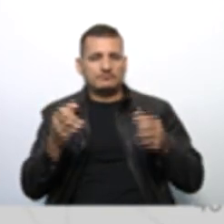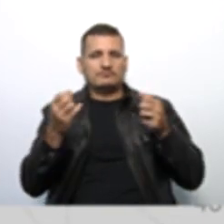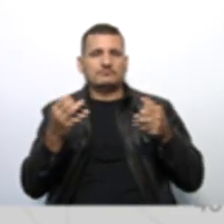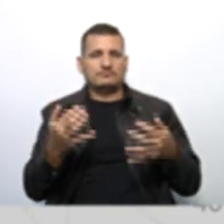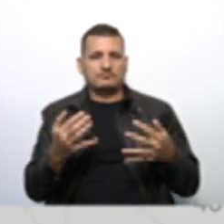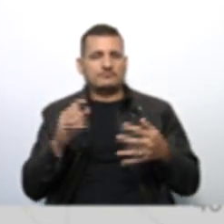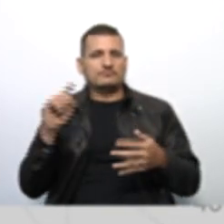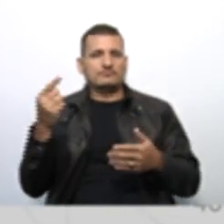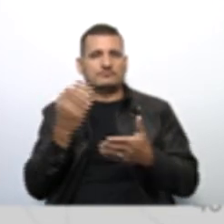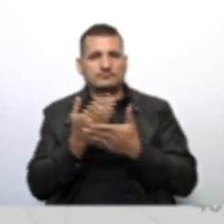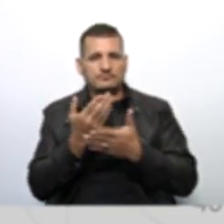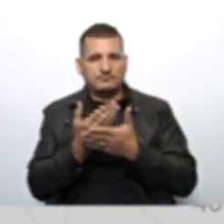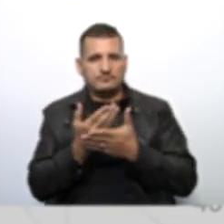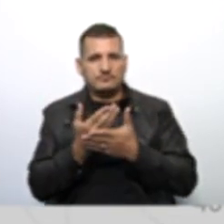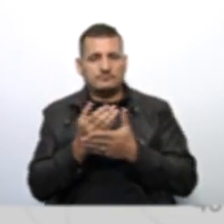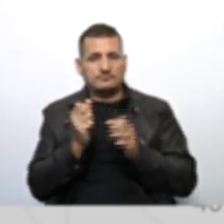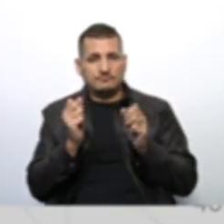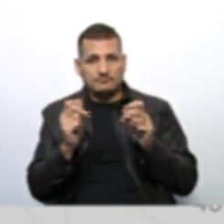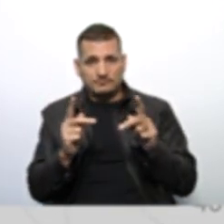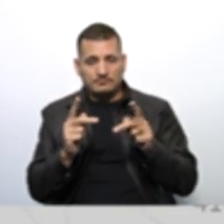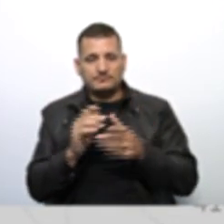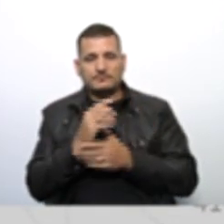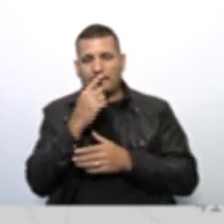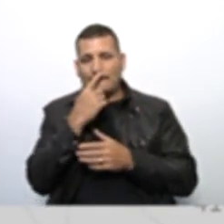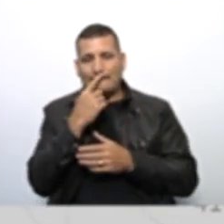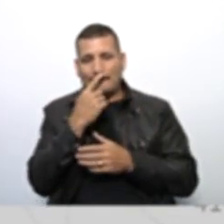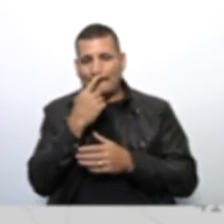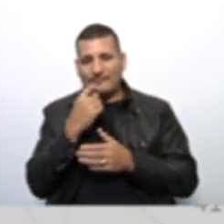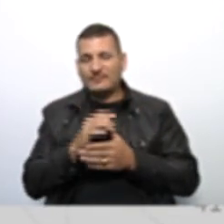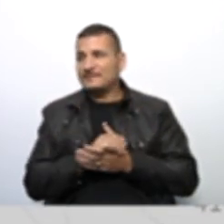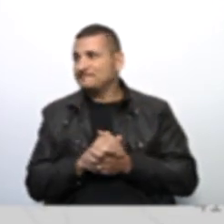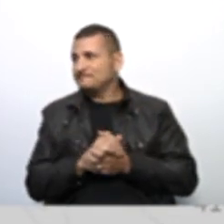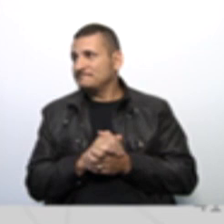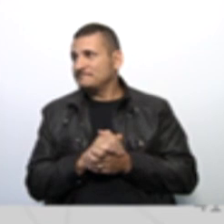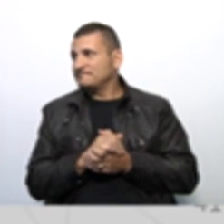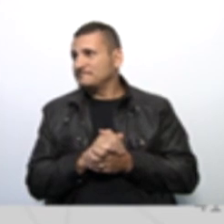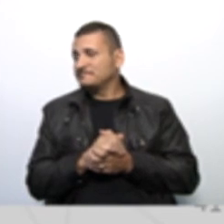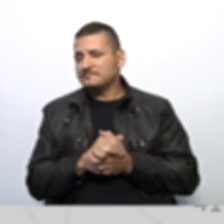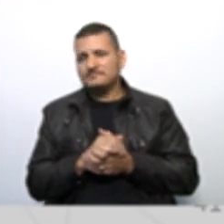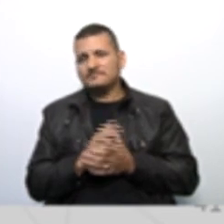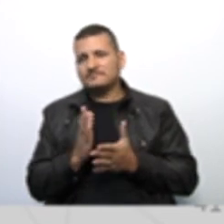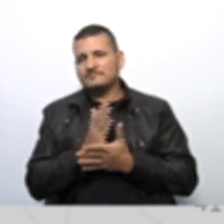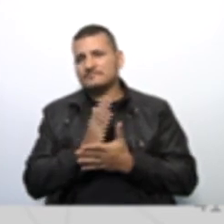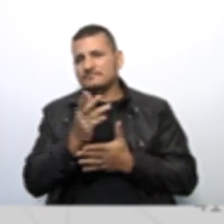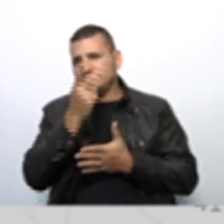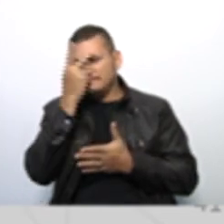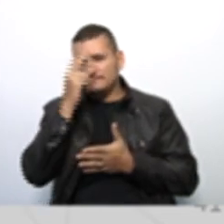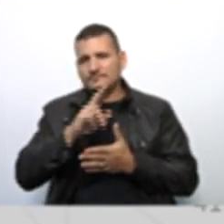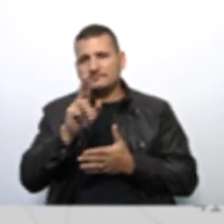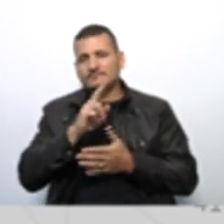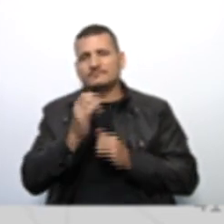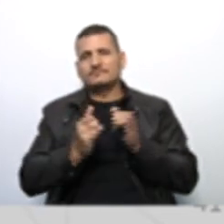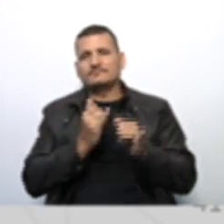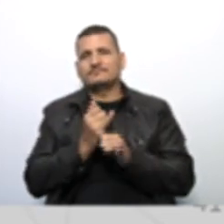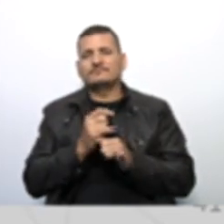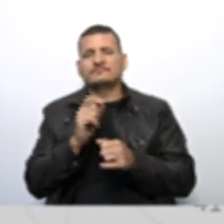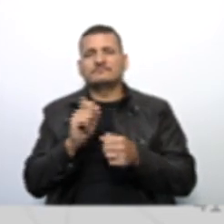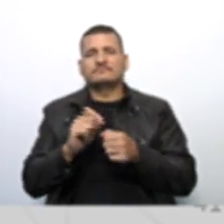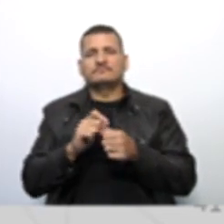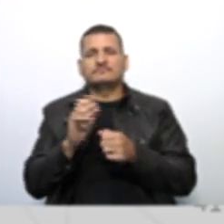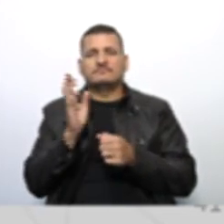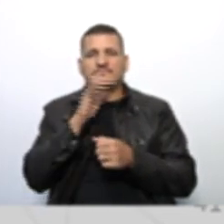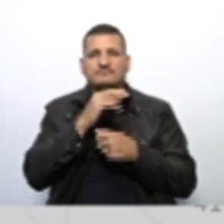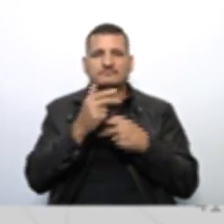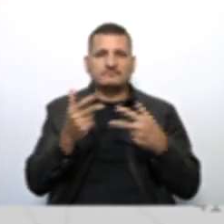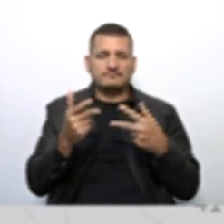nossa próxima aula, ok? Tem muita gente que utiliza a internet até para coisa ilícita, né, professor? A gente falou do Faro,